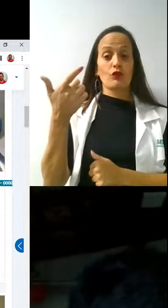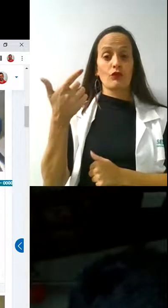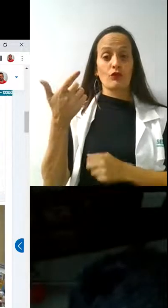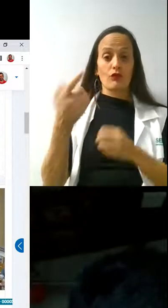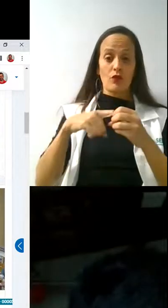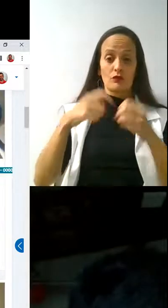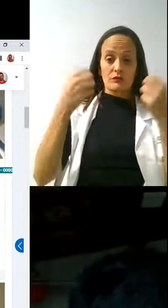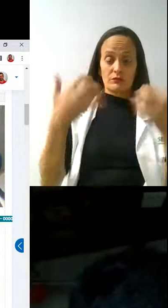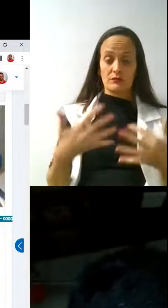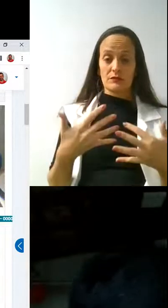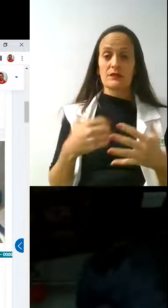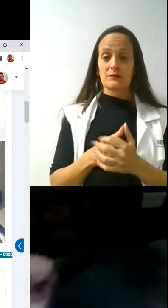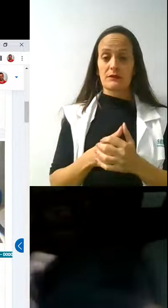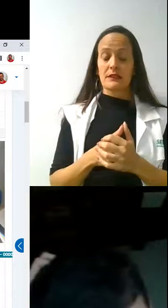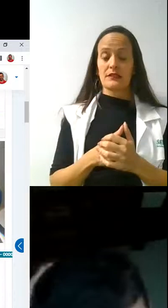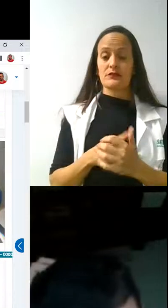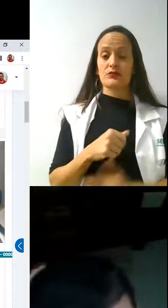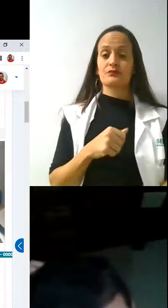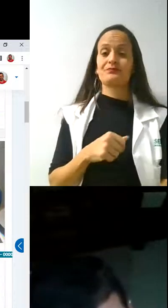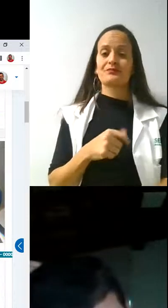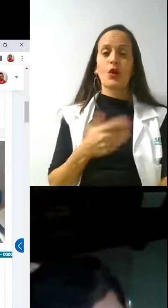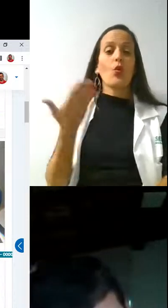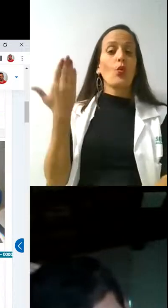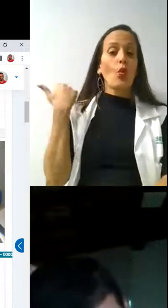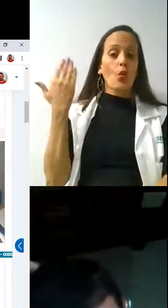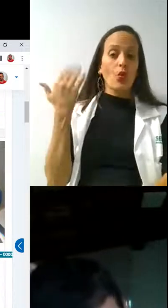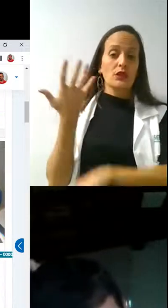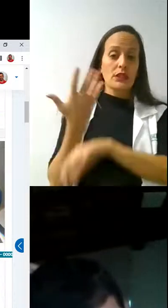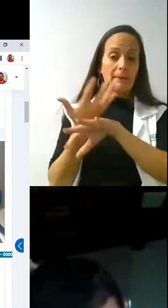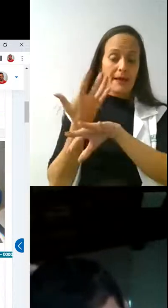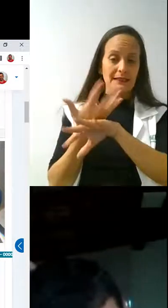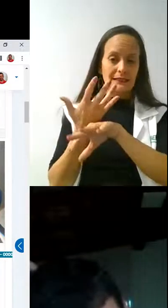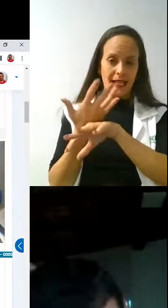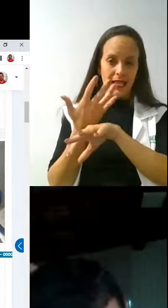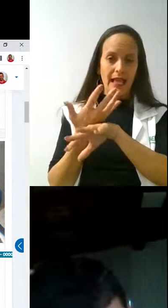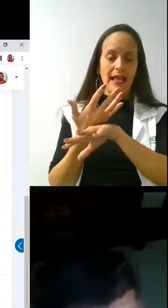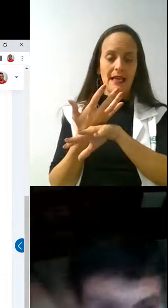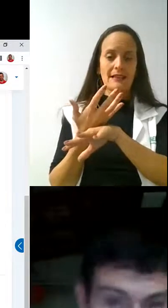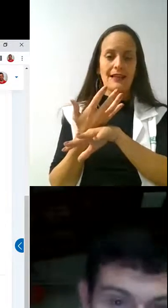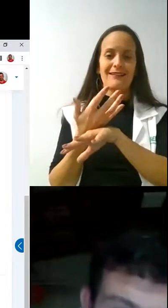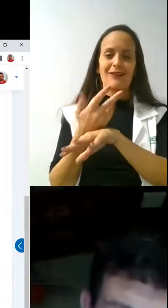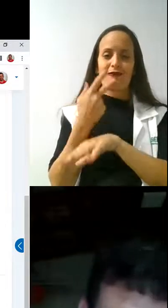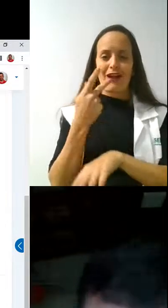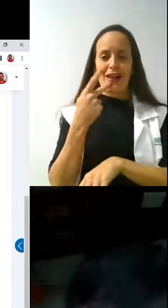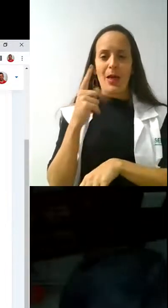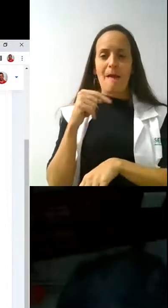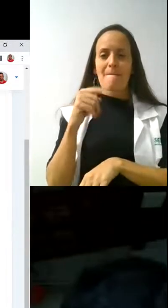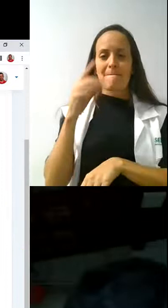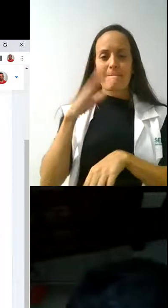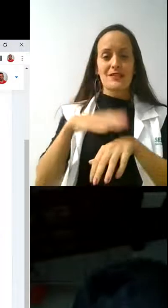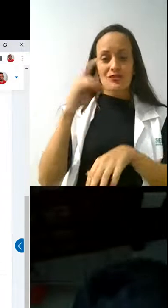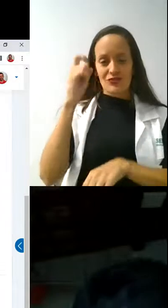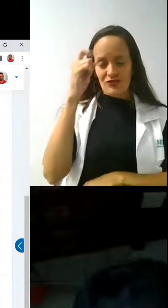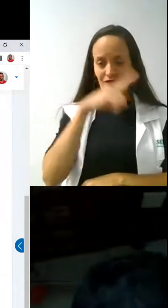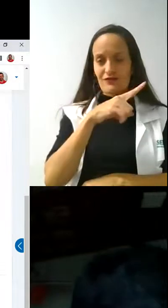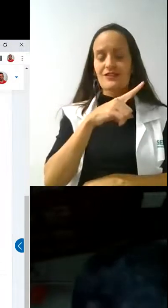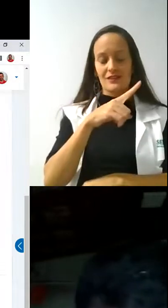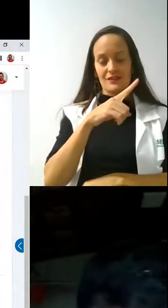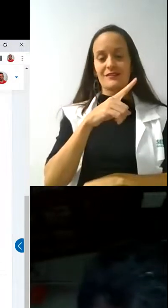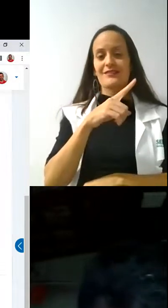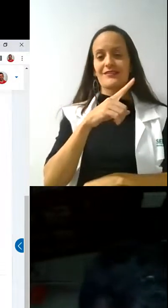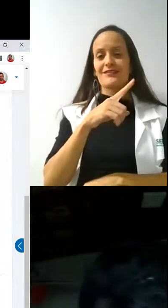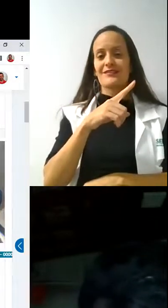assim, do curso, que era fundamentos, né, de eletricidade, se aqui a gente pode falar que é a pior parte, ela já passou, que era a parte